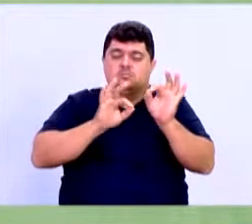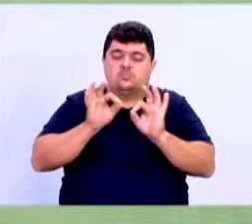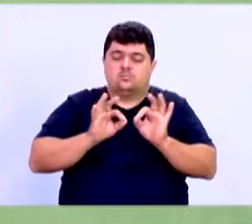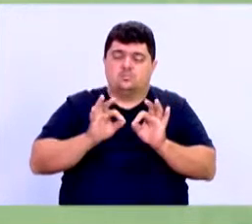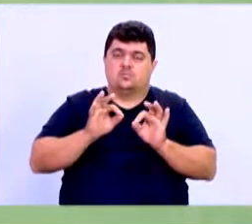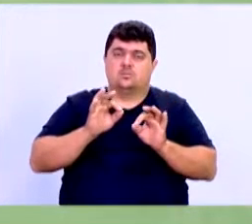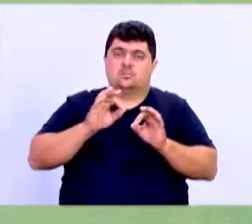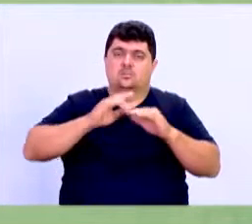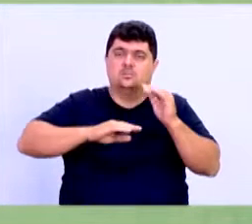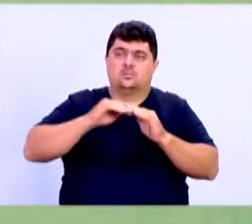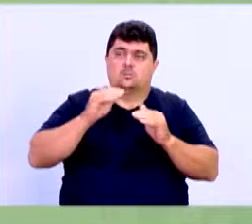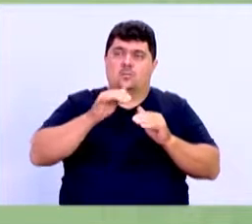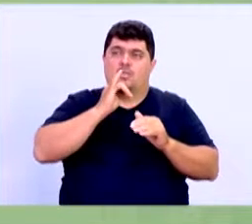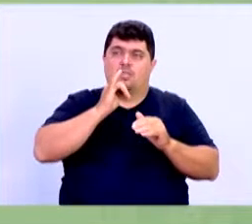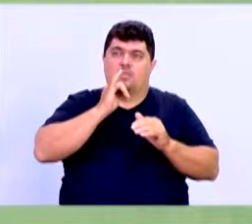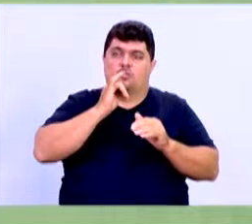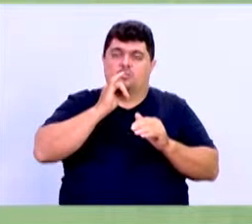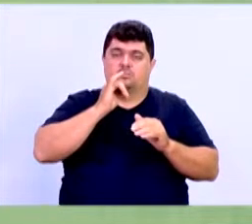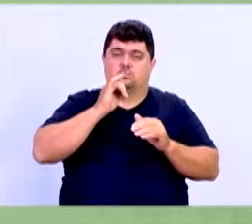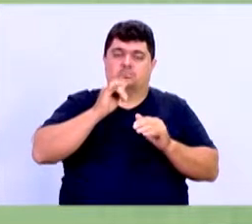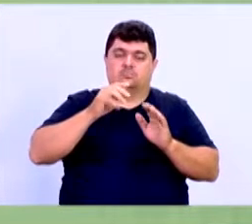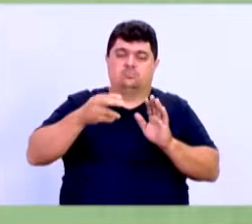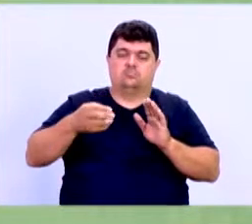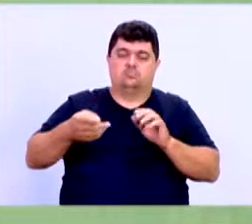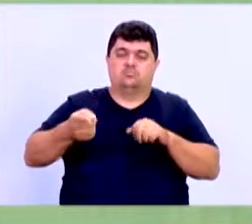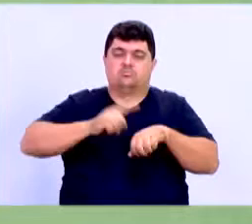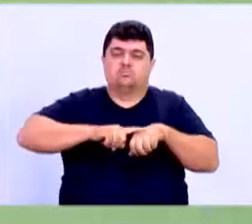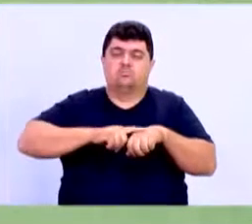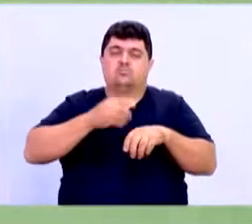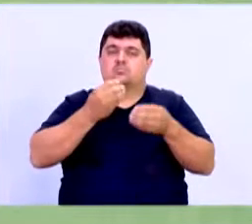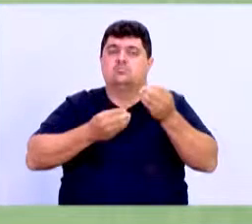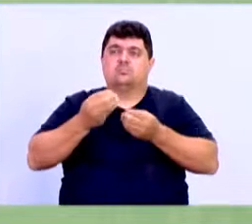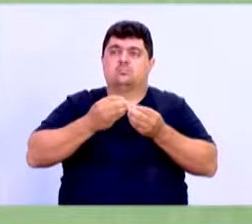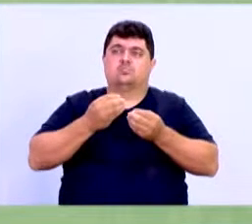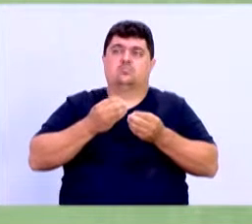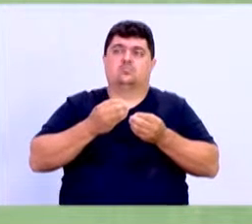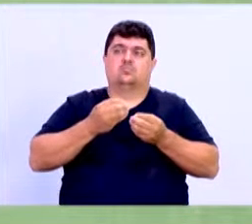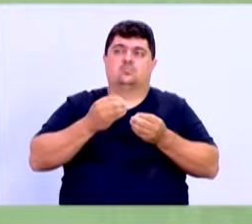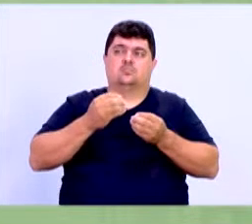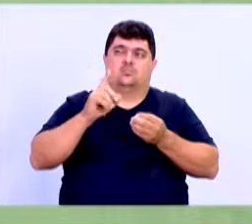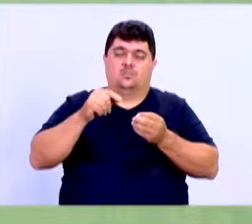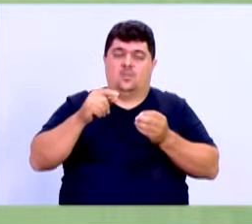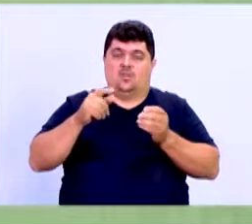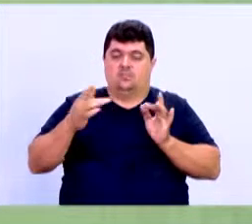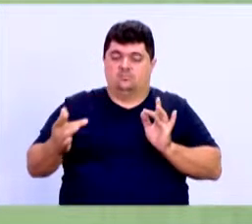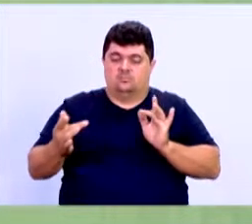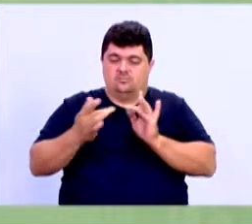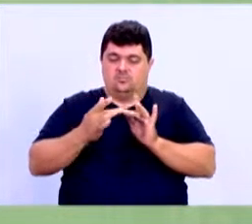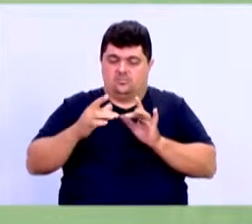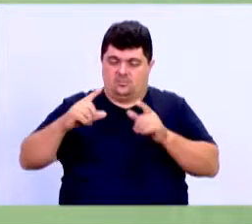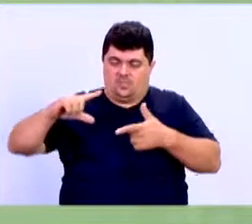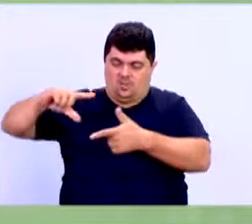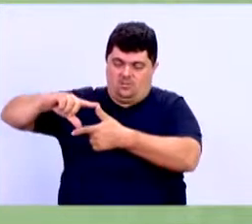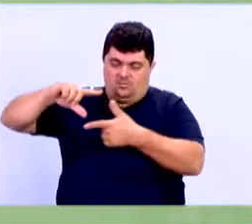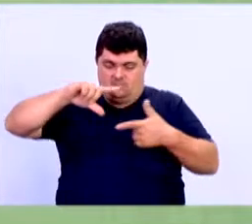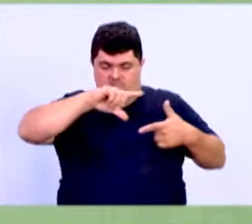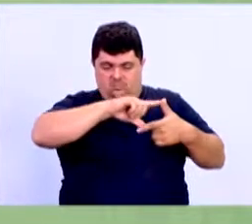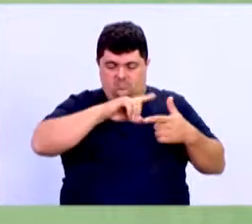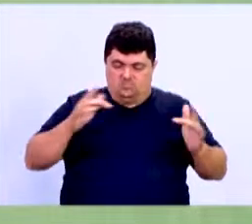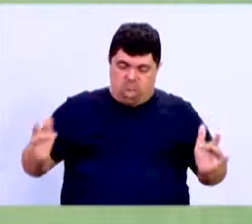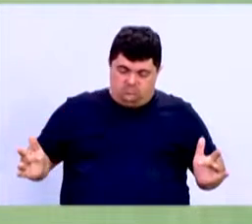de definir e identificar um objeto, como exemplo de nominativos, nome, código, número, são exemplos de